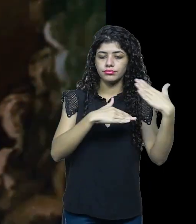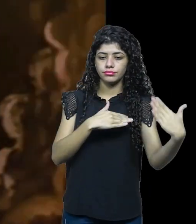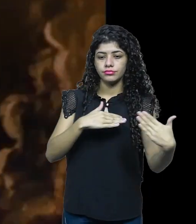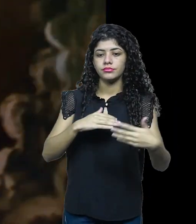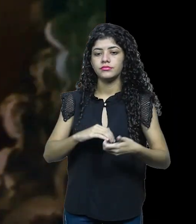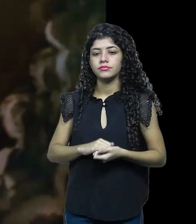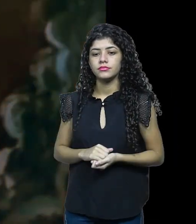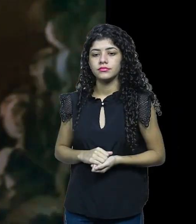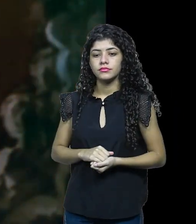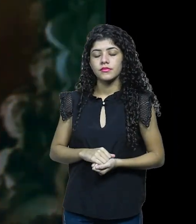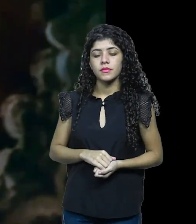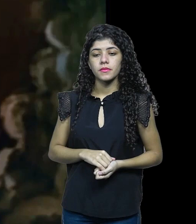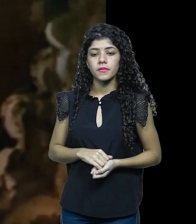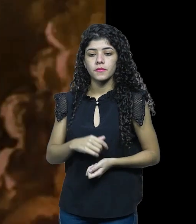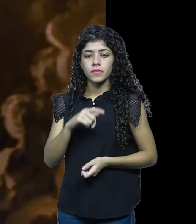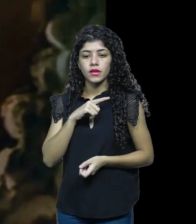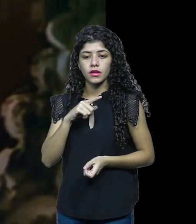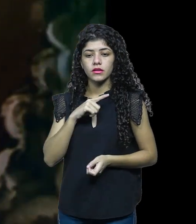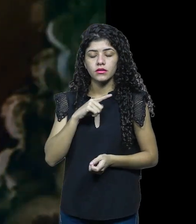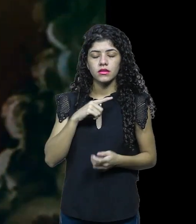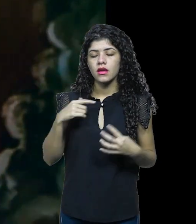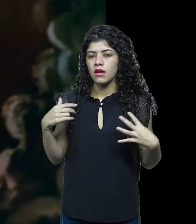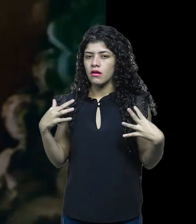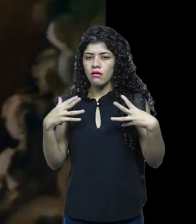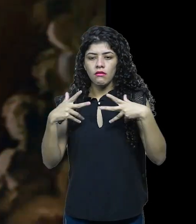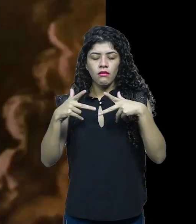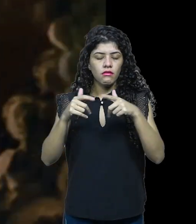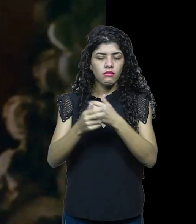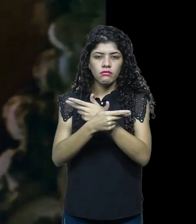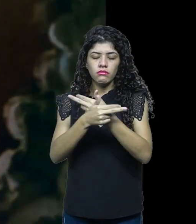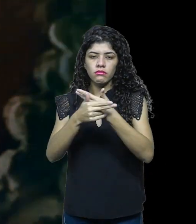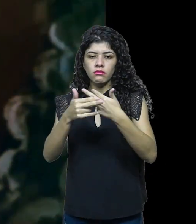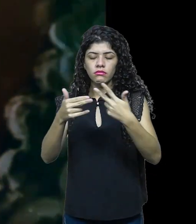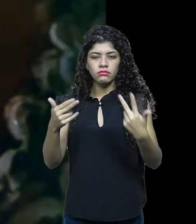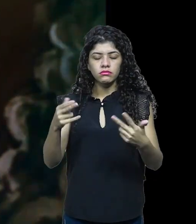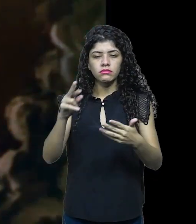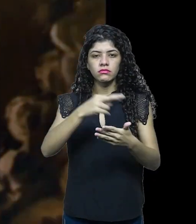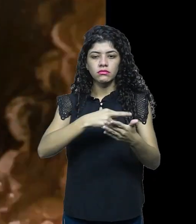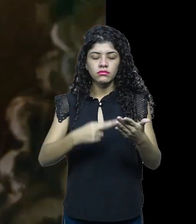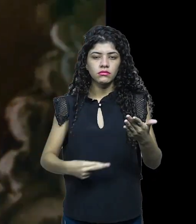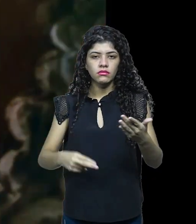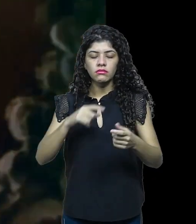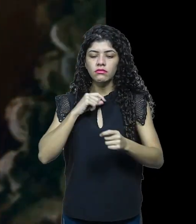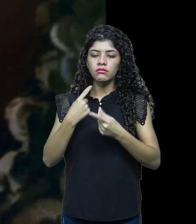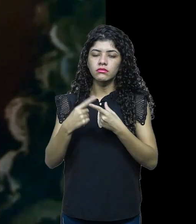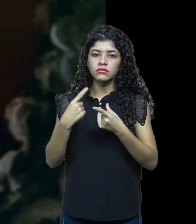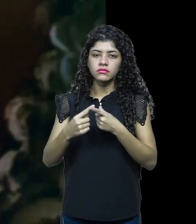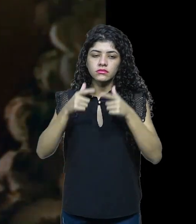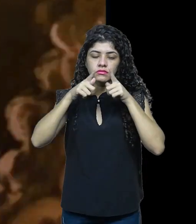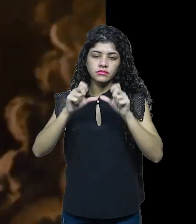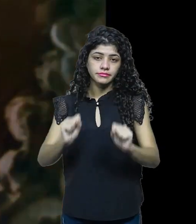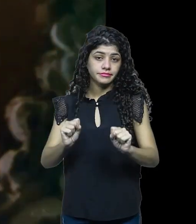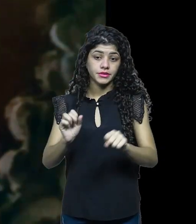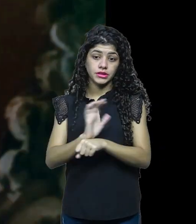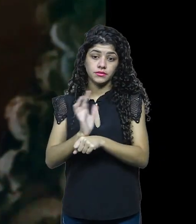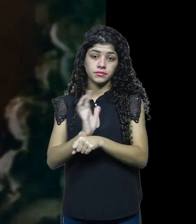ter um jogo de elementos ali no roteiro técnico, até porque a linguagem